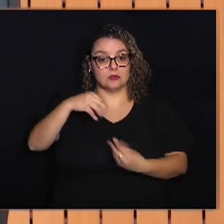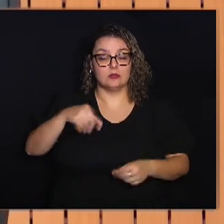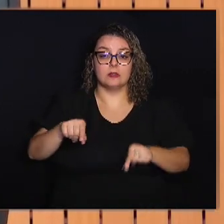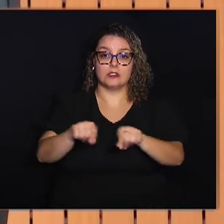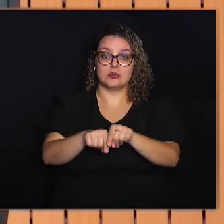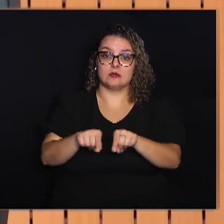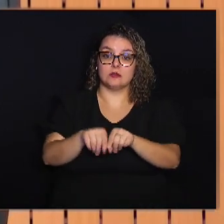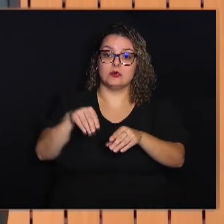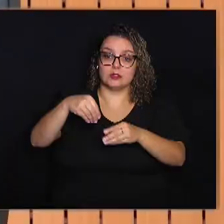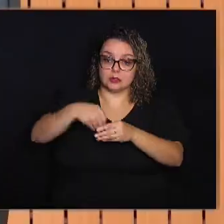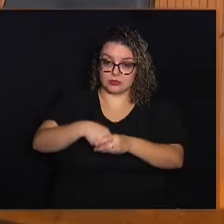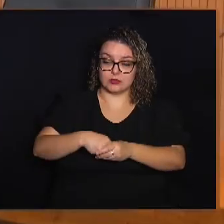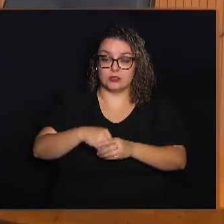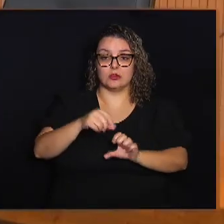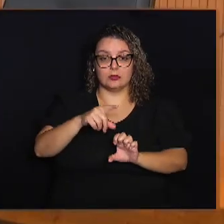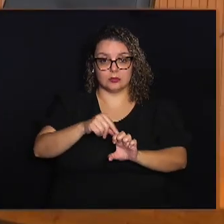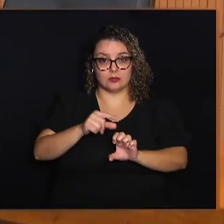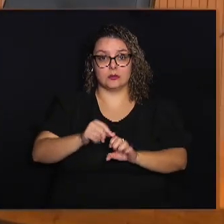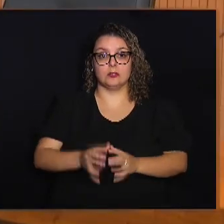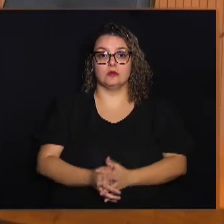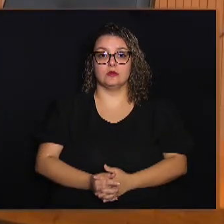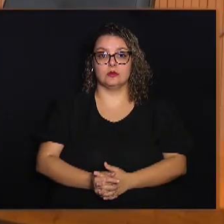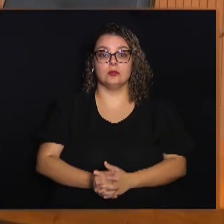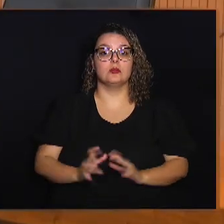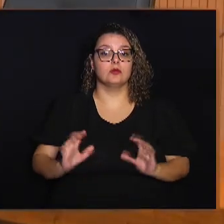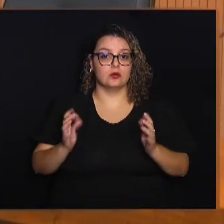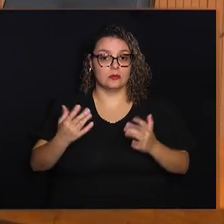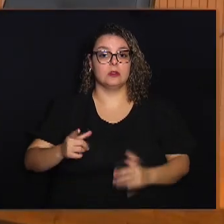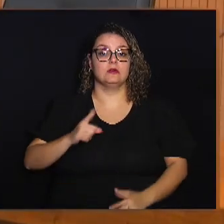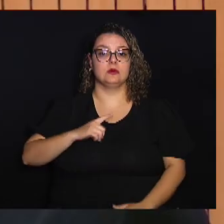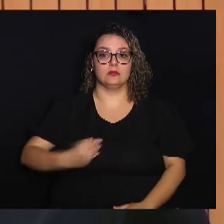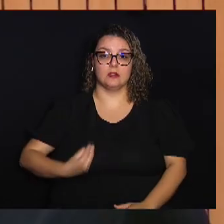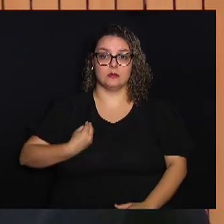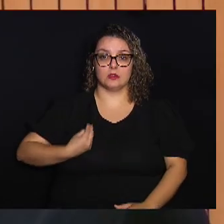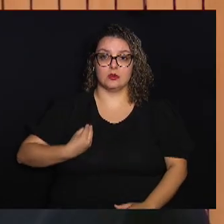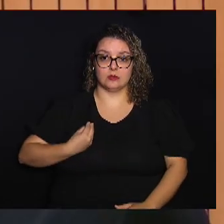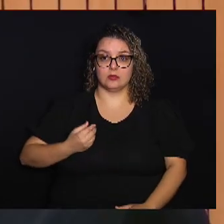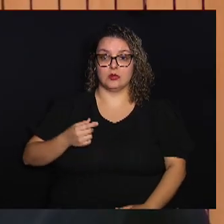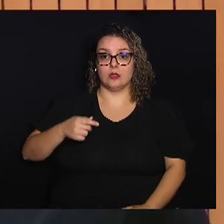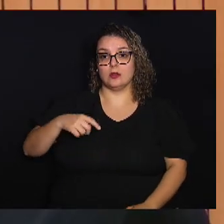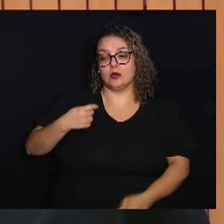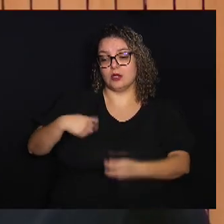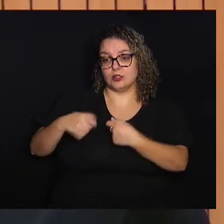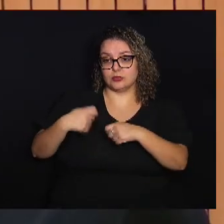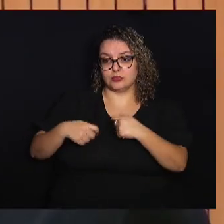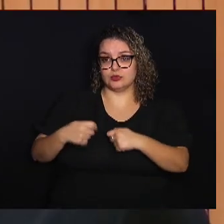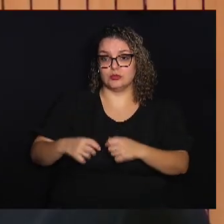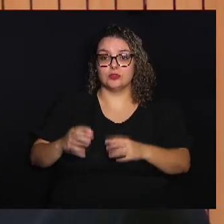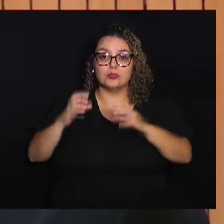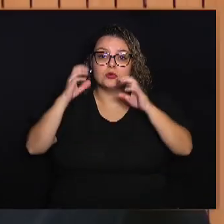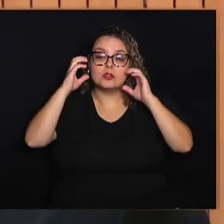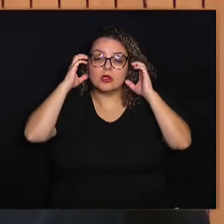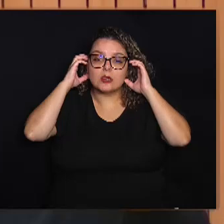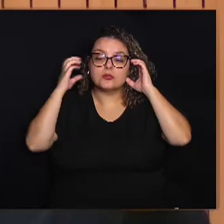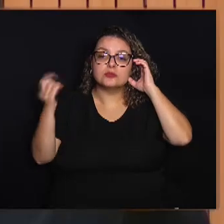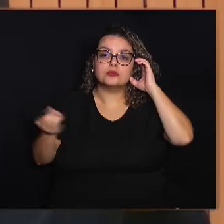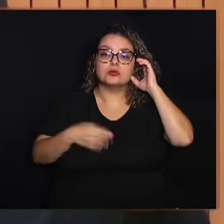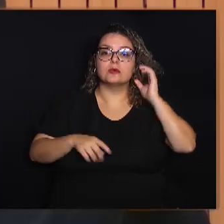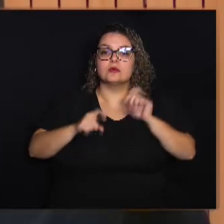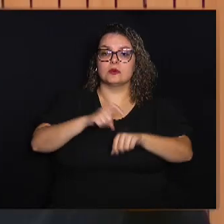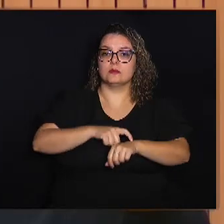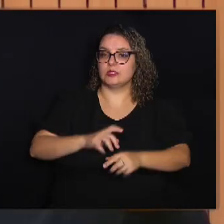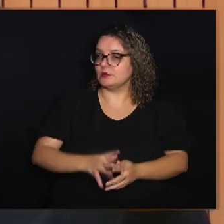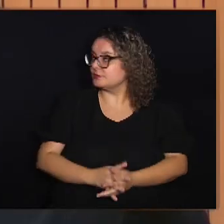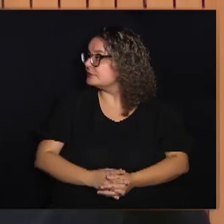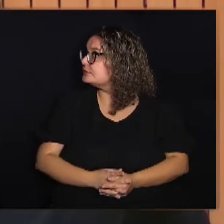também dentro do seu empreendimento. O evento ainda contou com a presença do administrador da Rádio Novo Tempo. Eu penso que